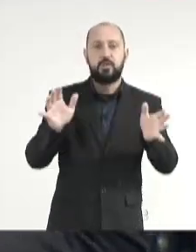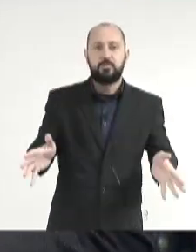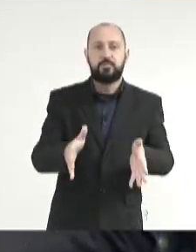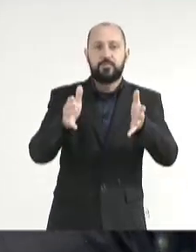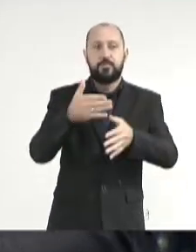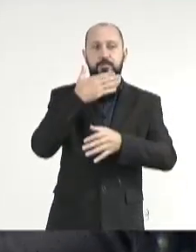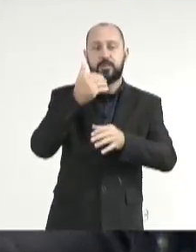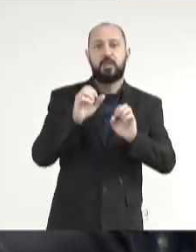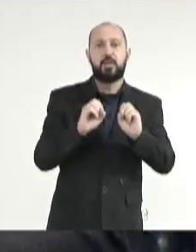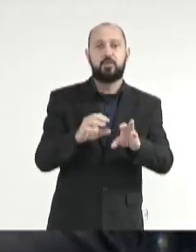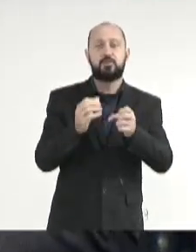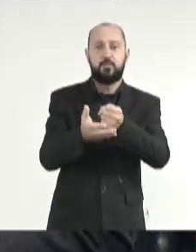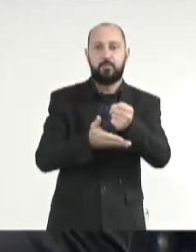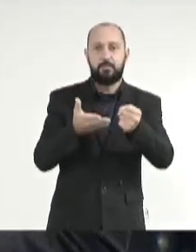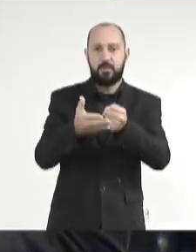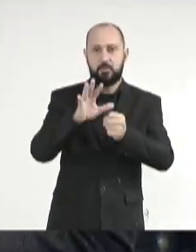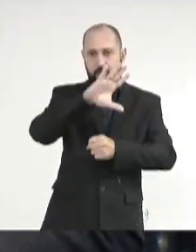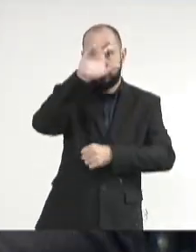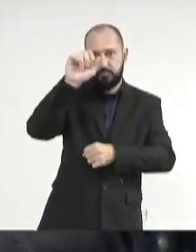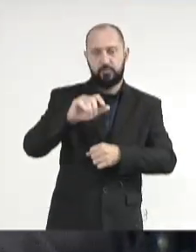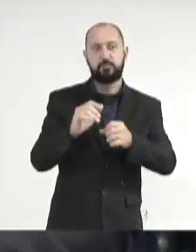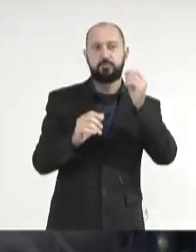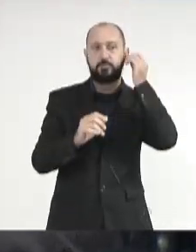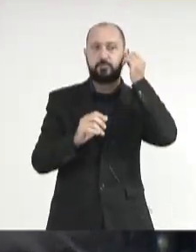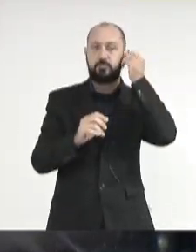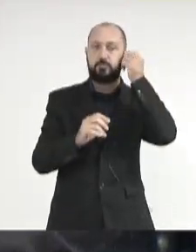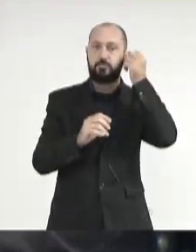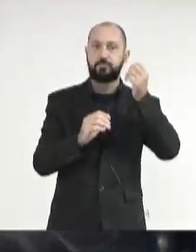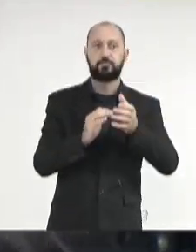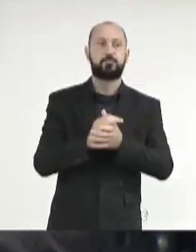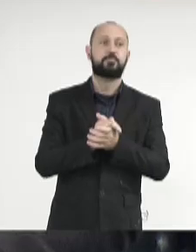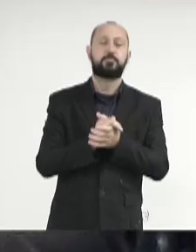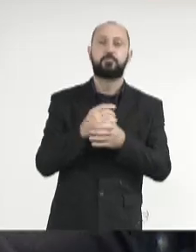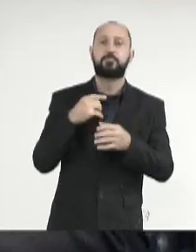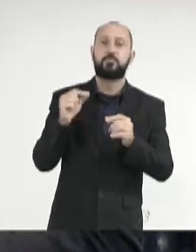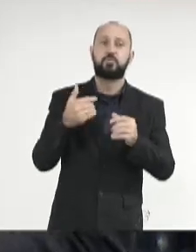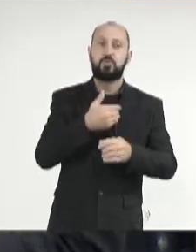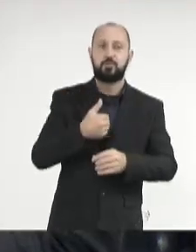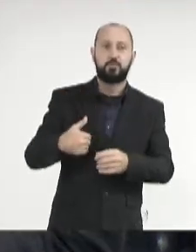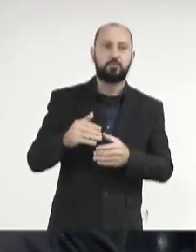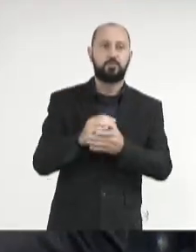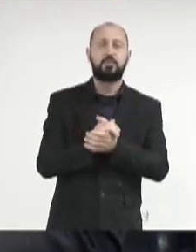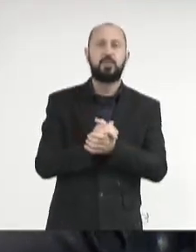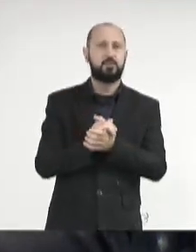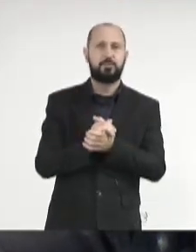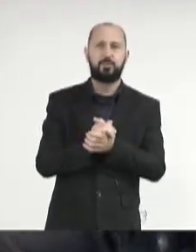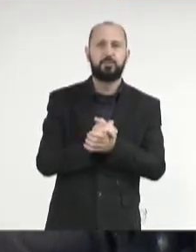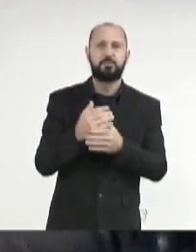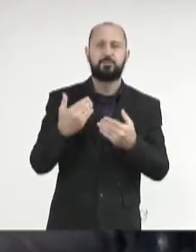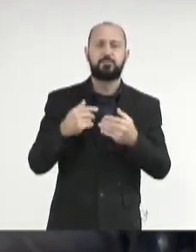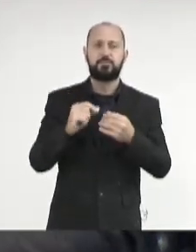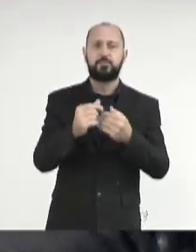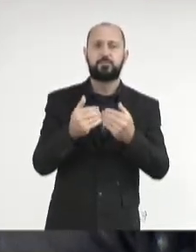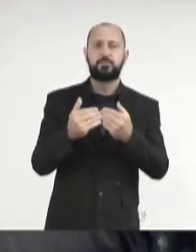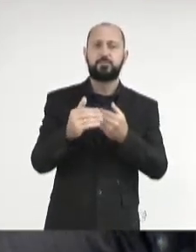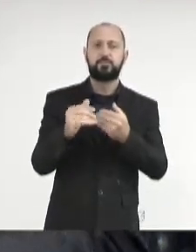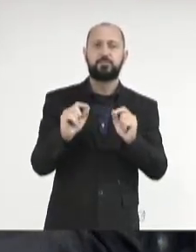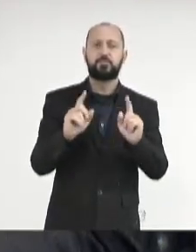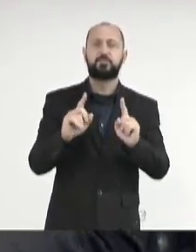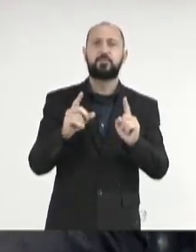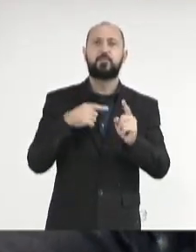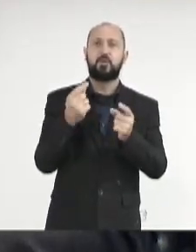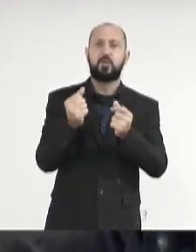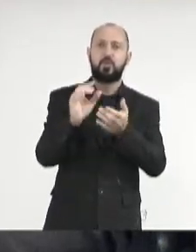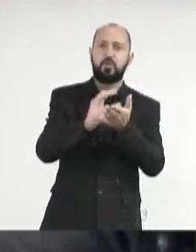ainda mais a educação básica aqui em Mato Grosso do Sul. É uma das bandeiras, né, Thiago, desse governo, é uma educação mais forte, mais robusta aí, que vai